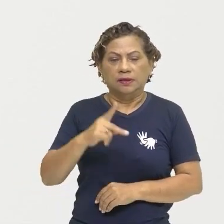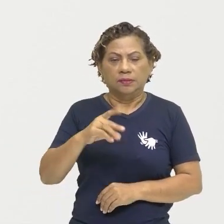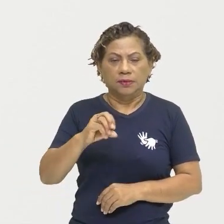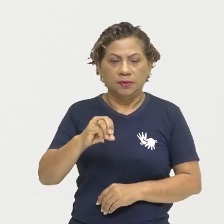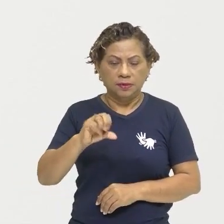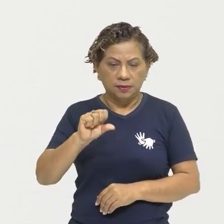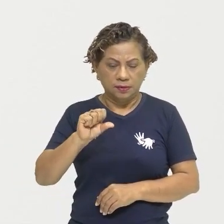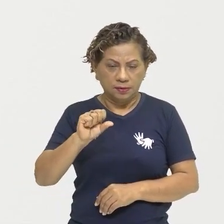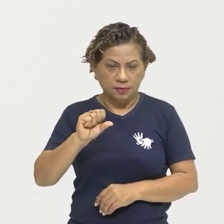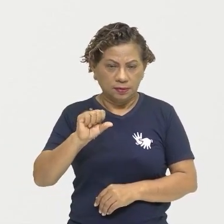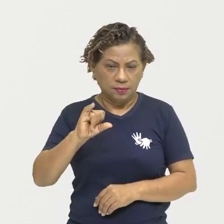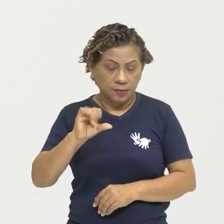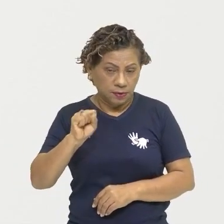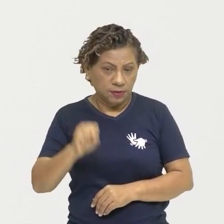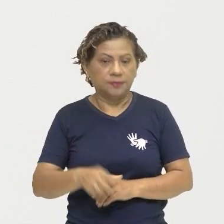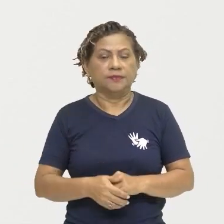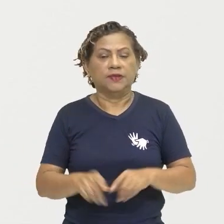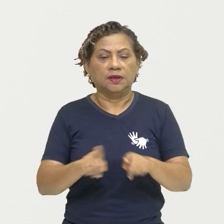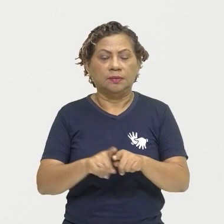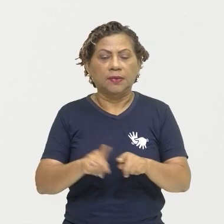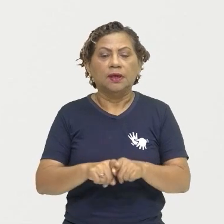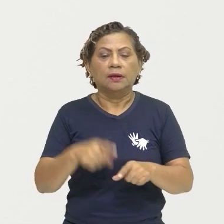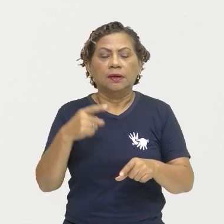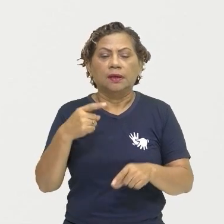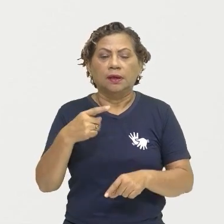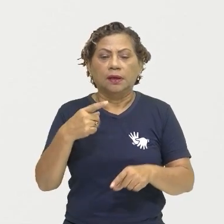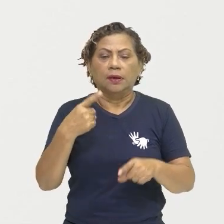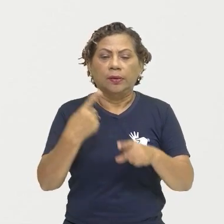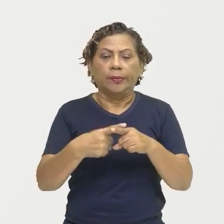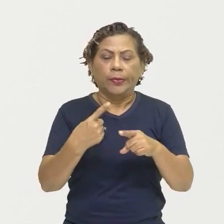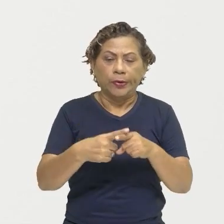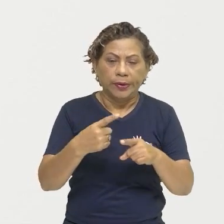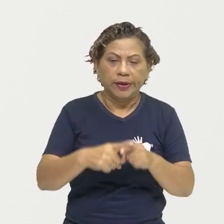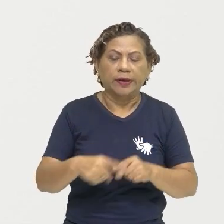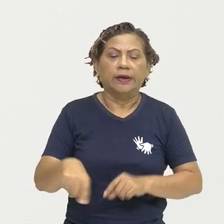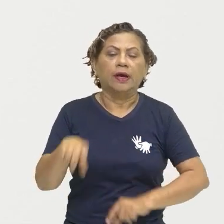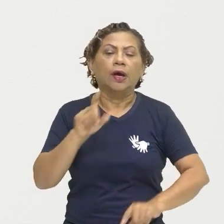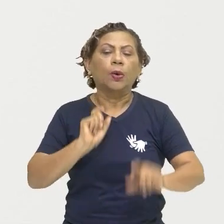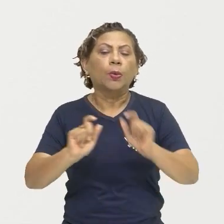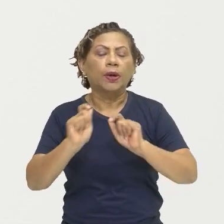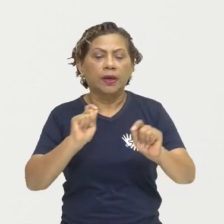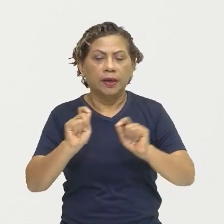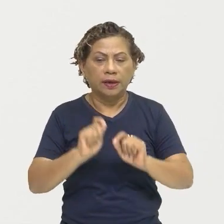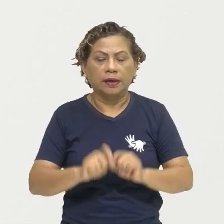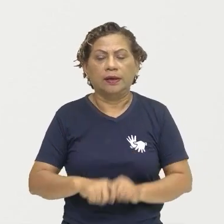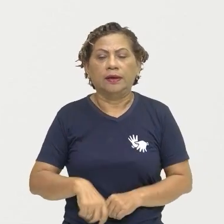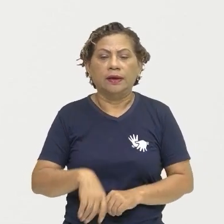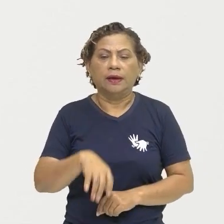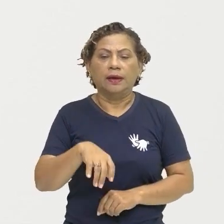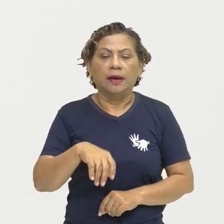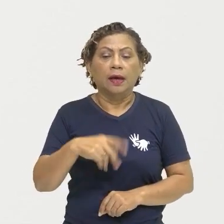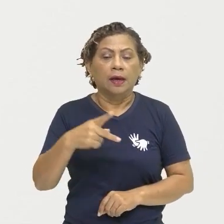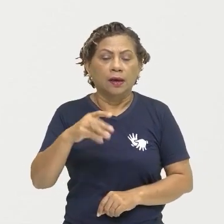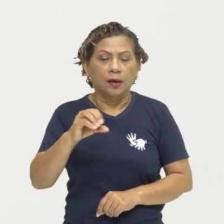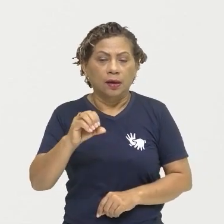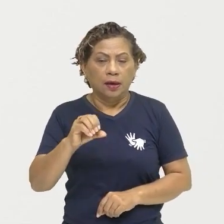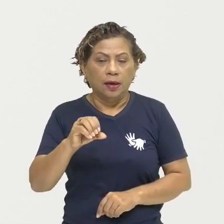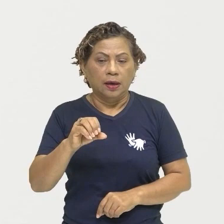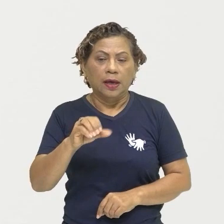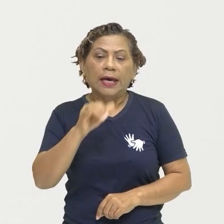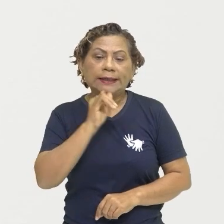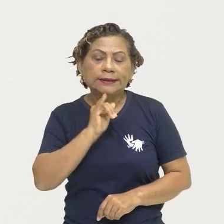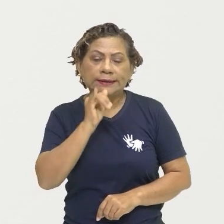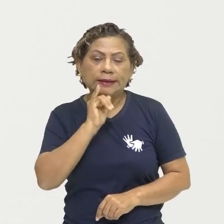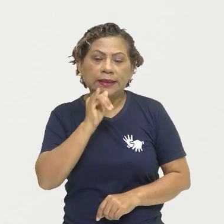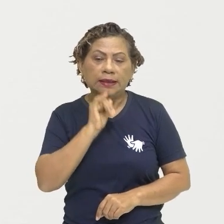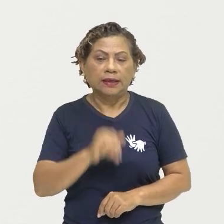porque, o porquê que você usa tanto, lembrando que tem 4 formas de escrever, que, por exemplo, né? Não, por exemplo, é o exemplo